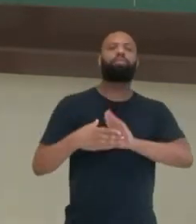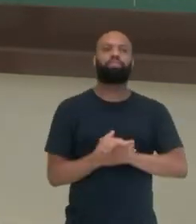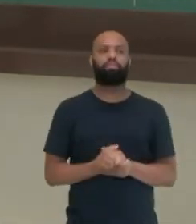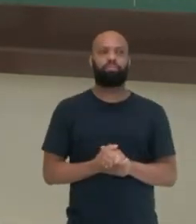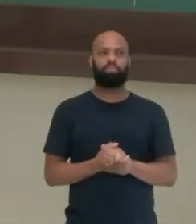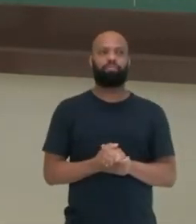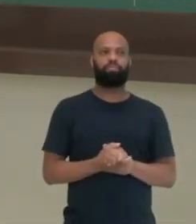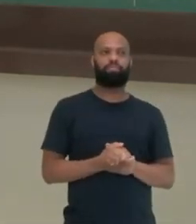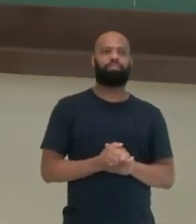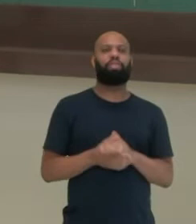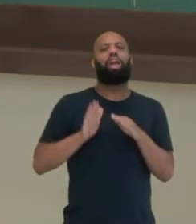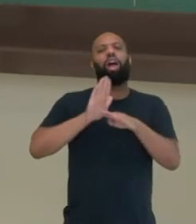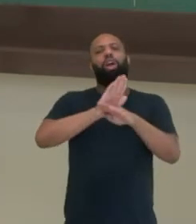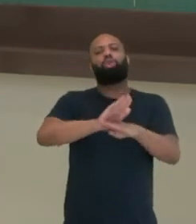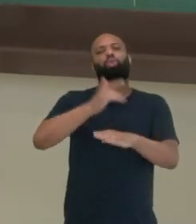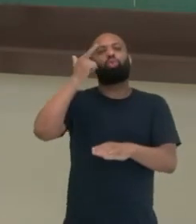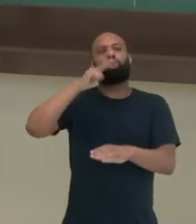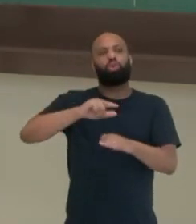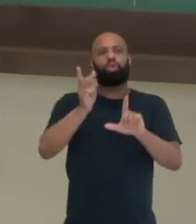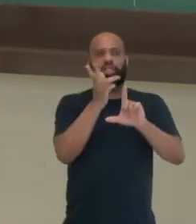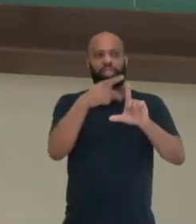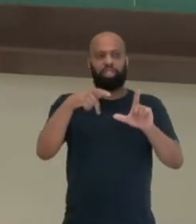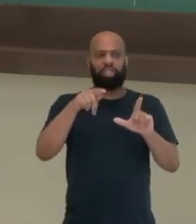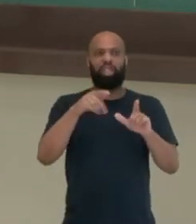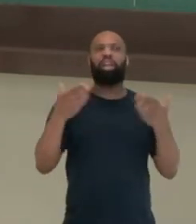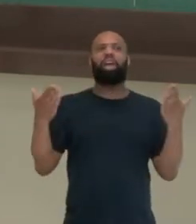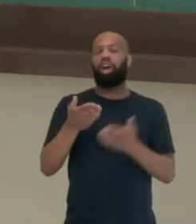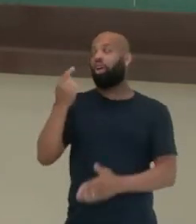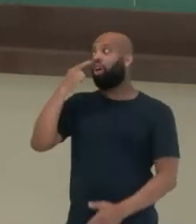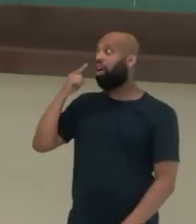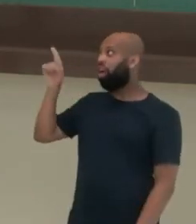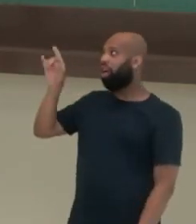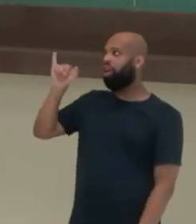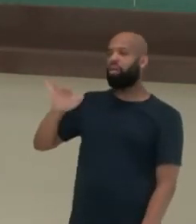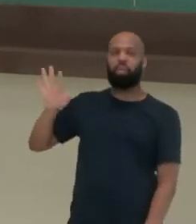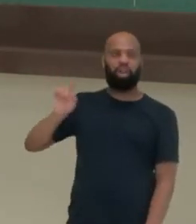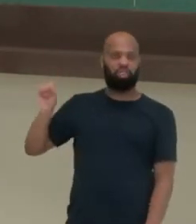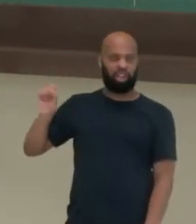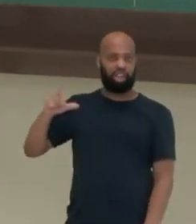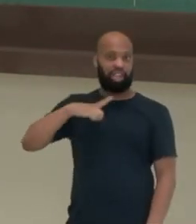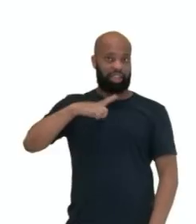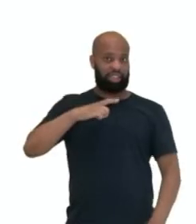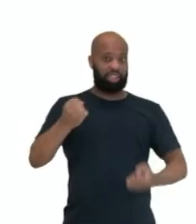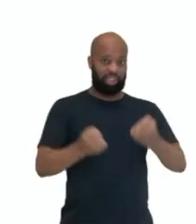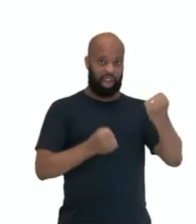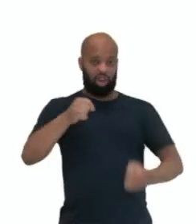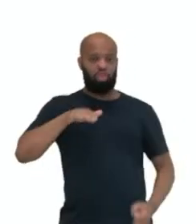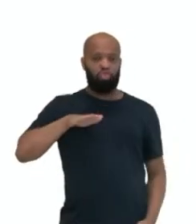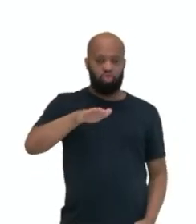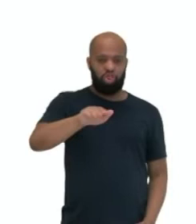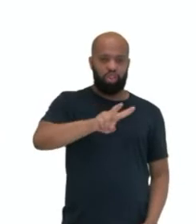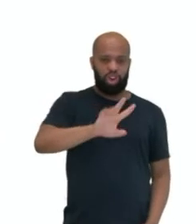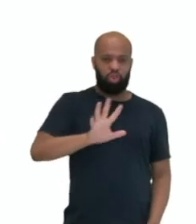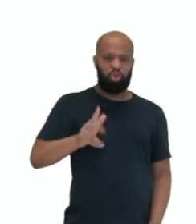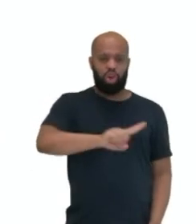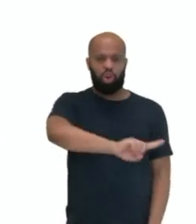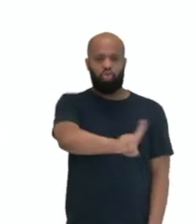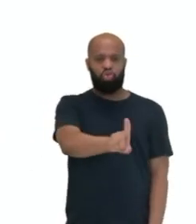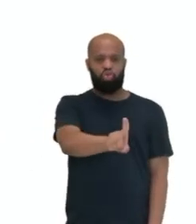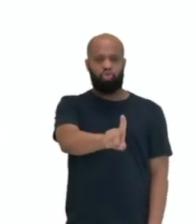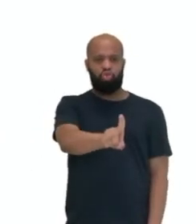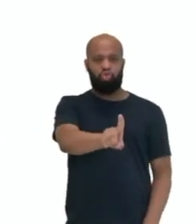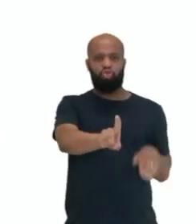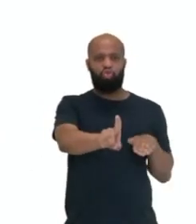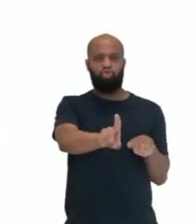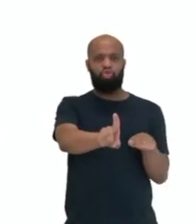decrescente. Ajuda a gente a construir também. Falando nisso, um carro se movimenta em velocidade constante seguindo a sentença